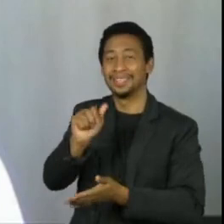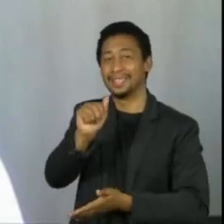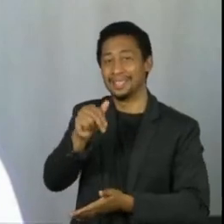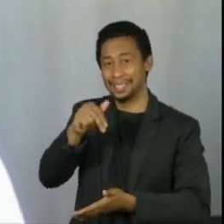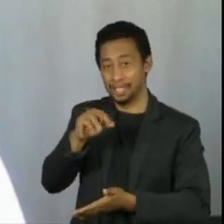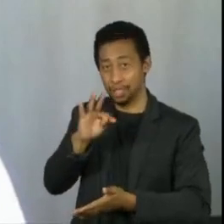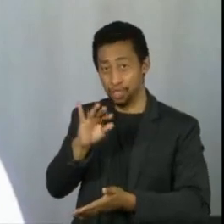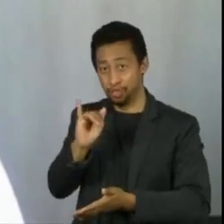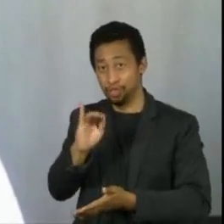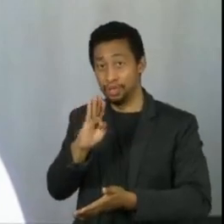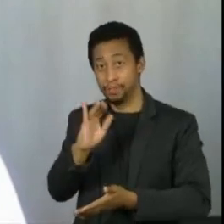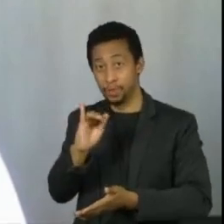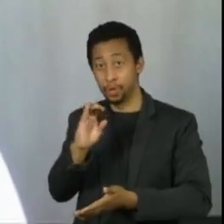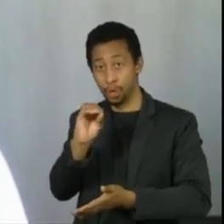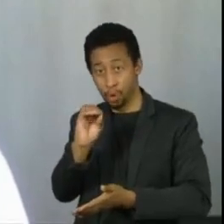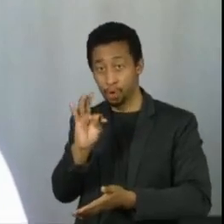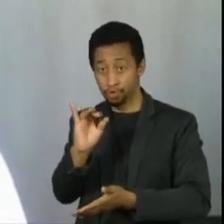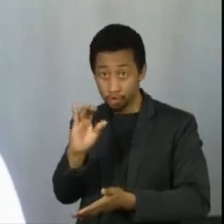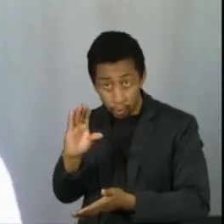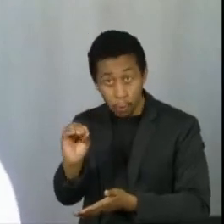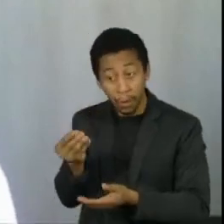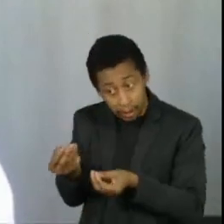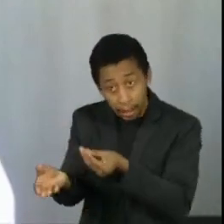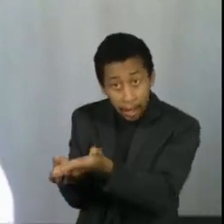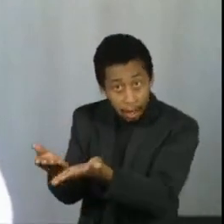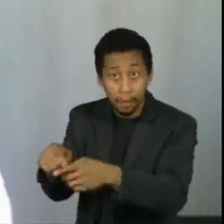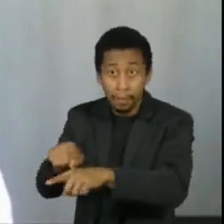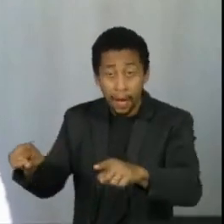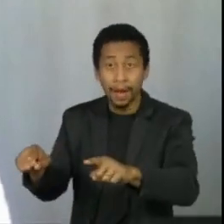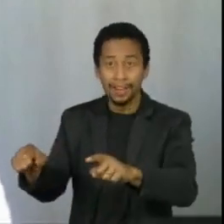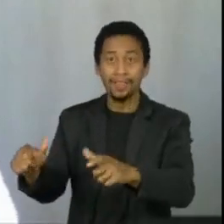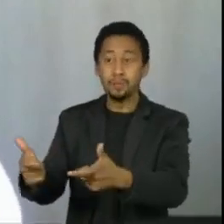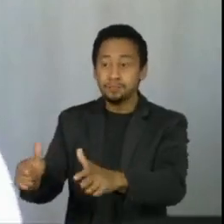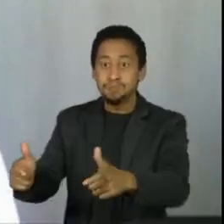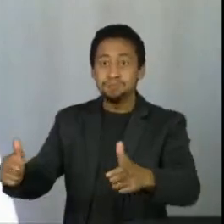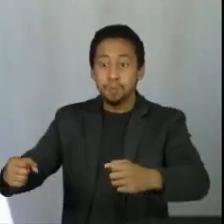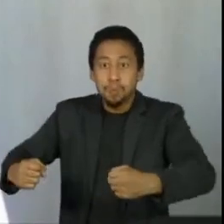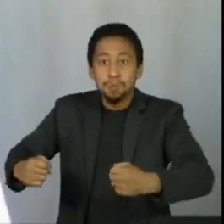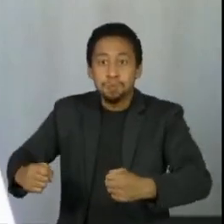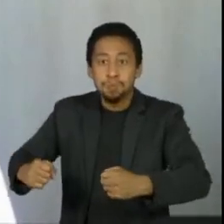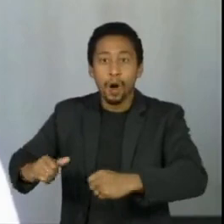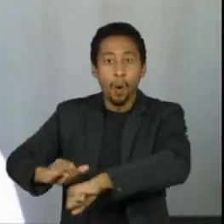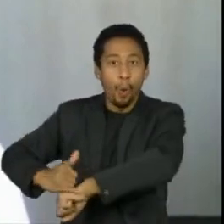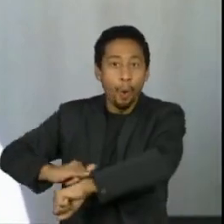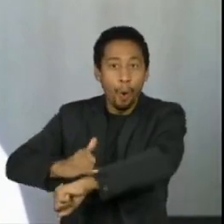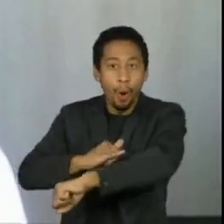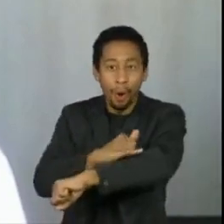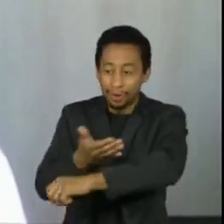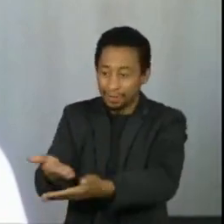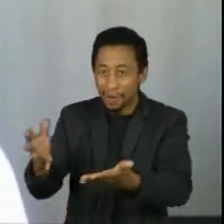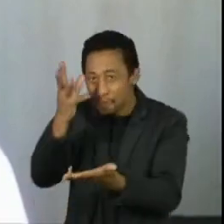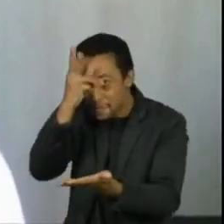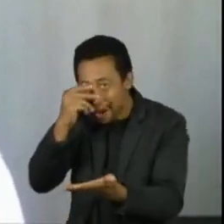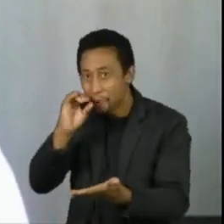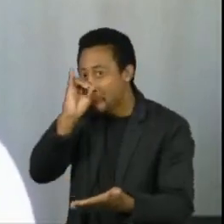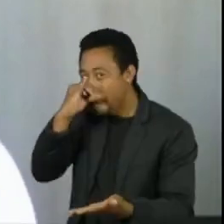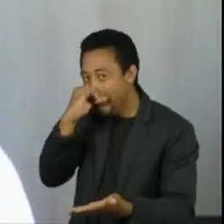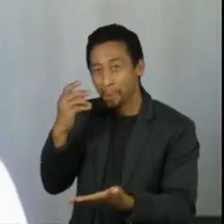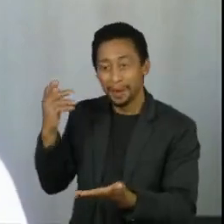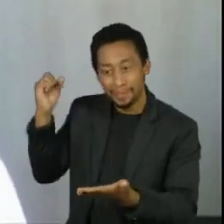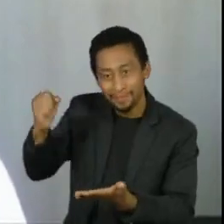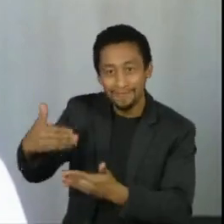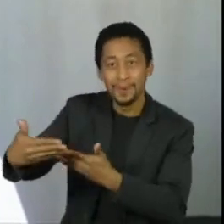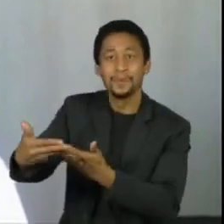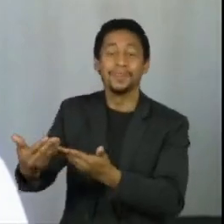crescimento, né? E isso faz com que esses animais também se colonizem por bactérias resistentes que